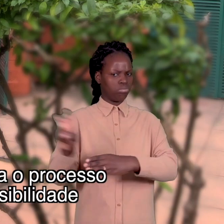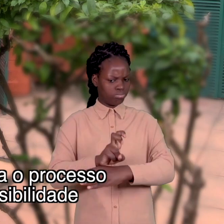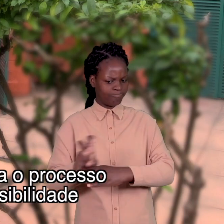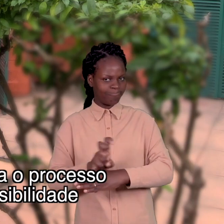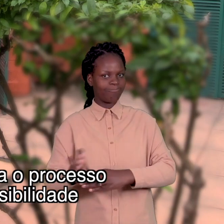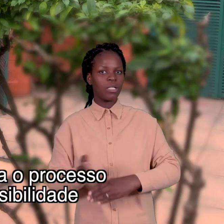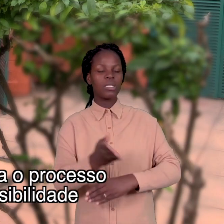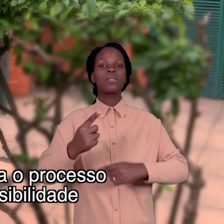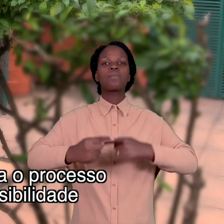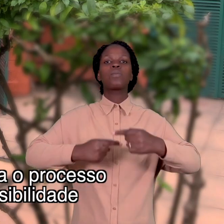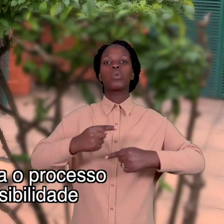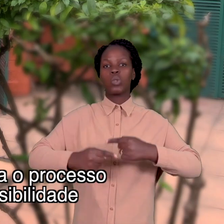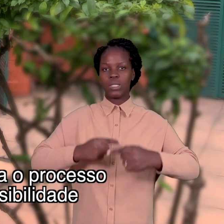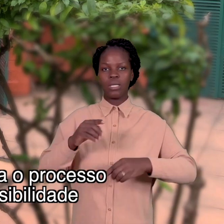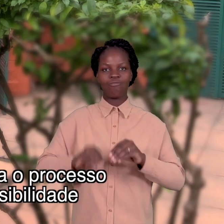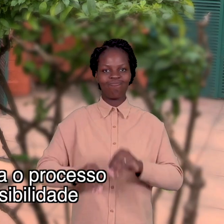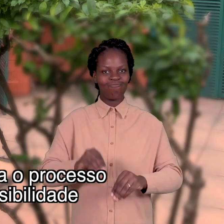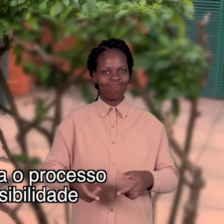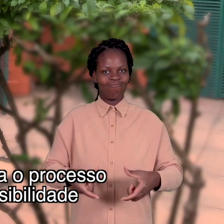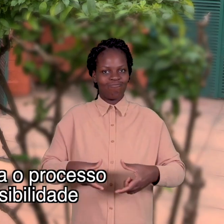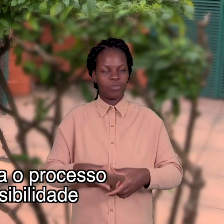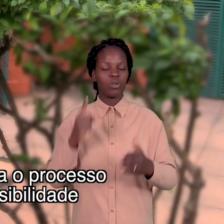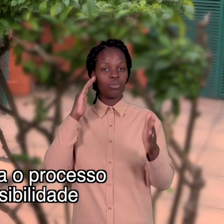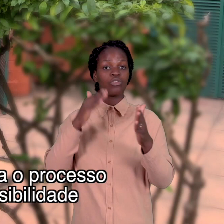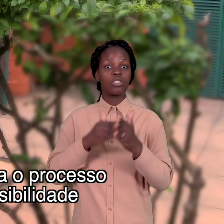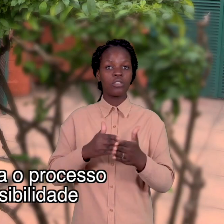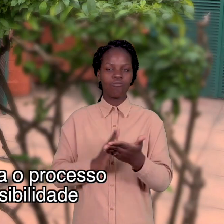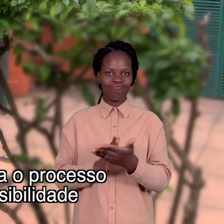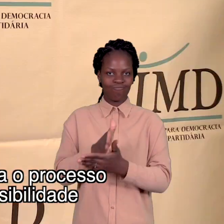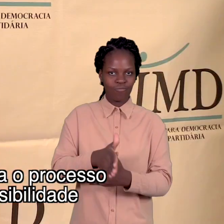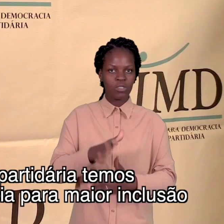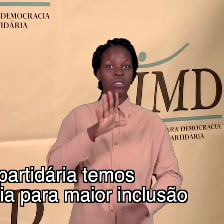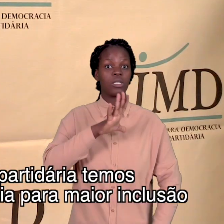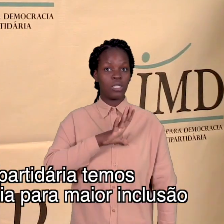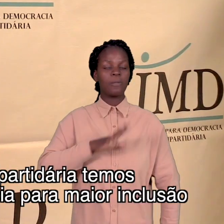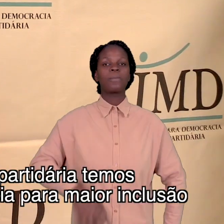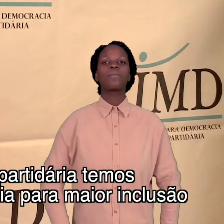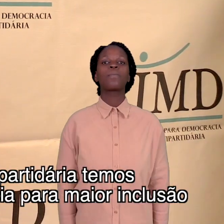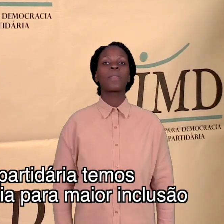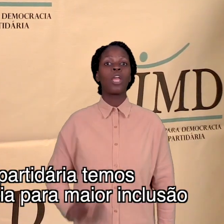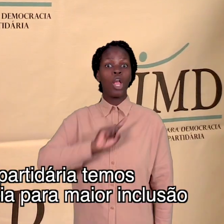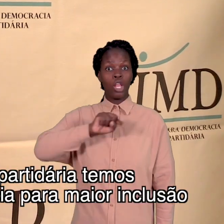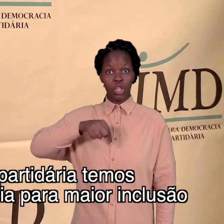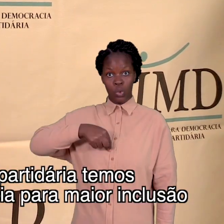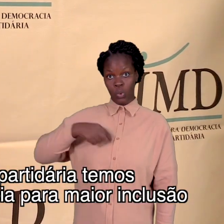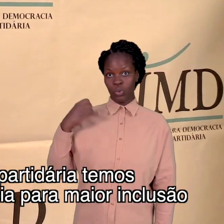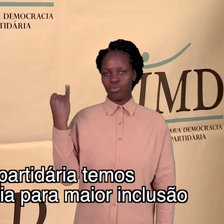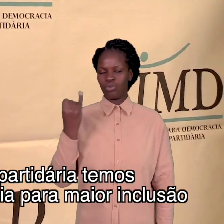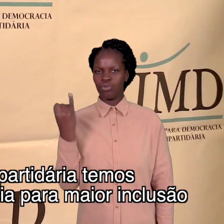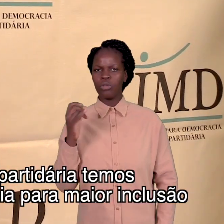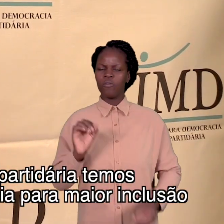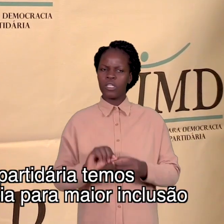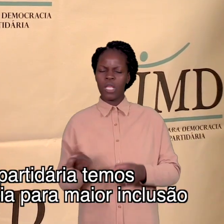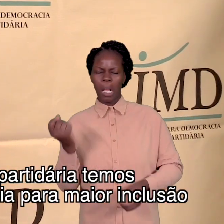do processo, ao fim de assegurar que haja acessibilidade. Nós, como Instituto para a Democracia Multipartidária, temos desenvolvido